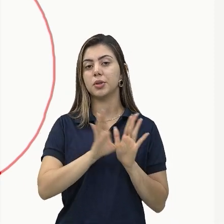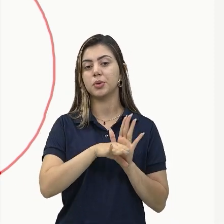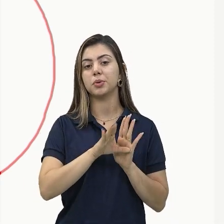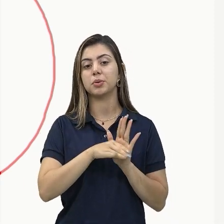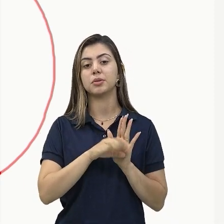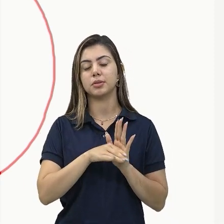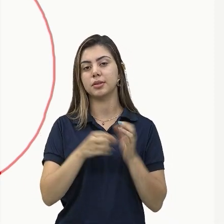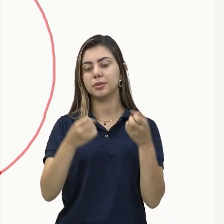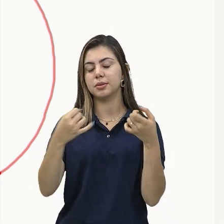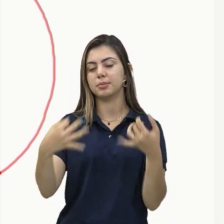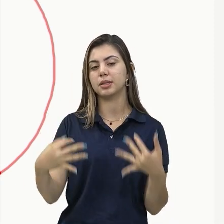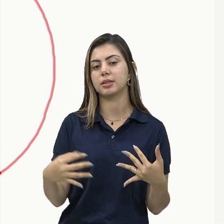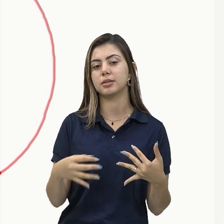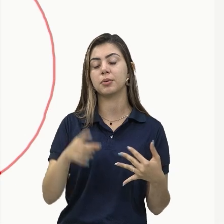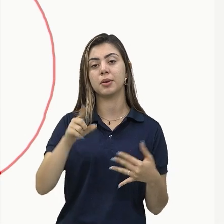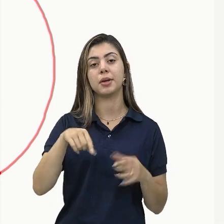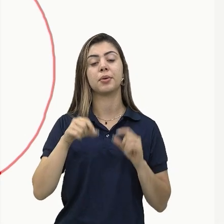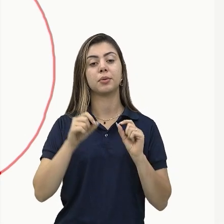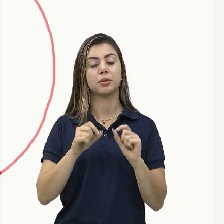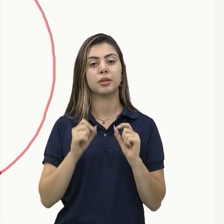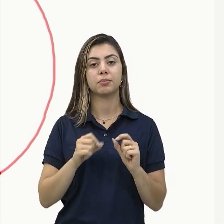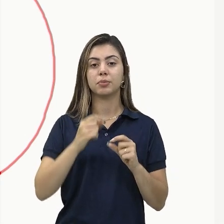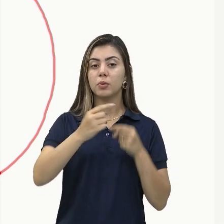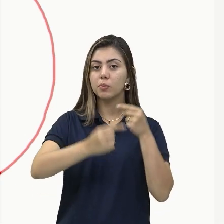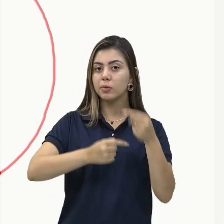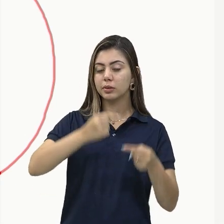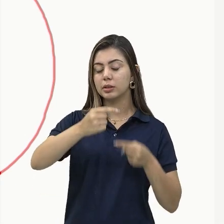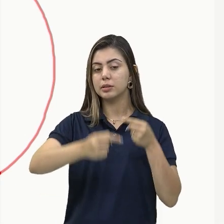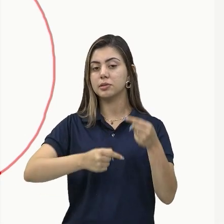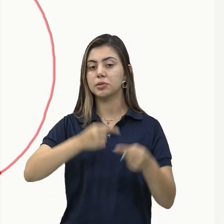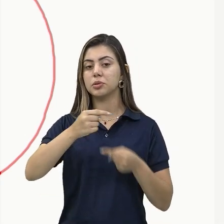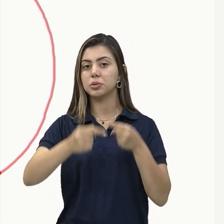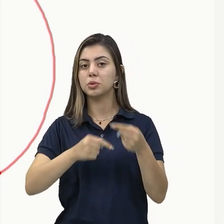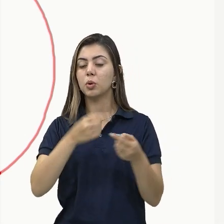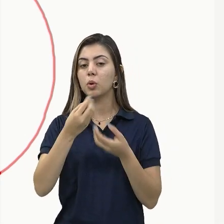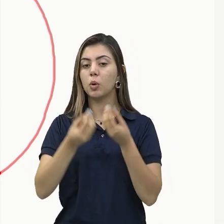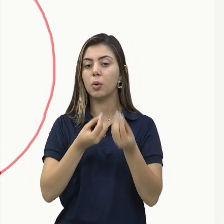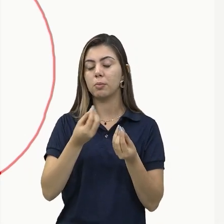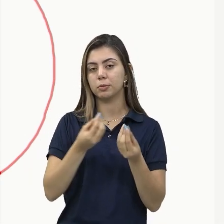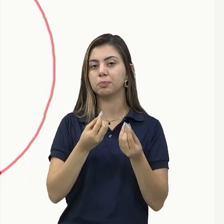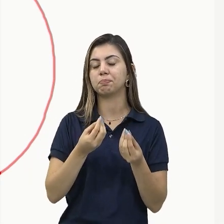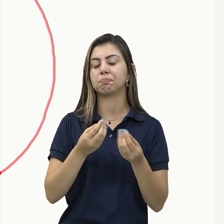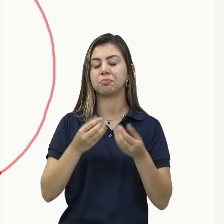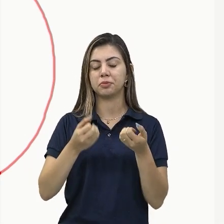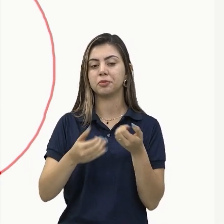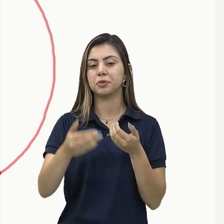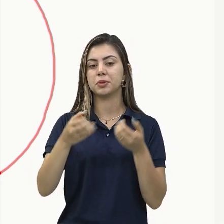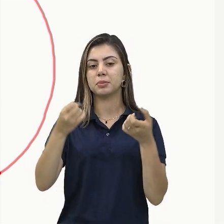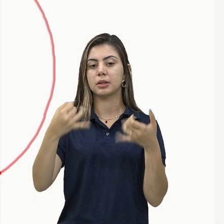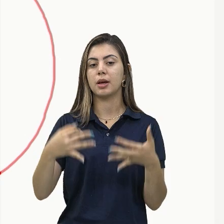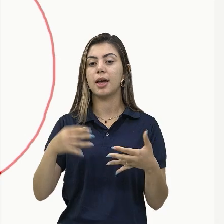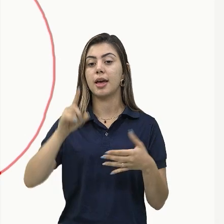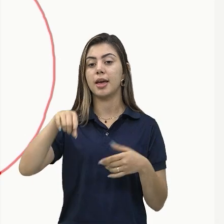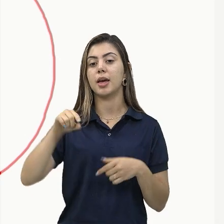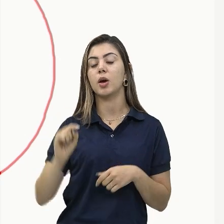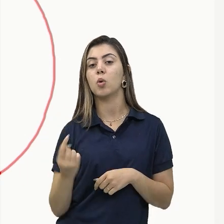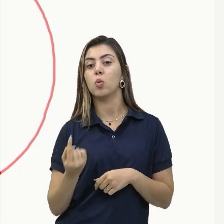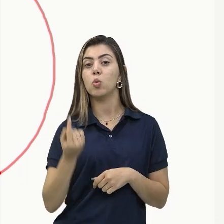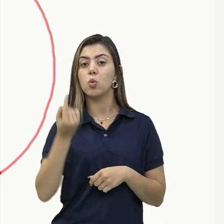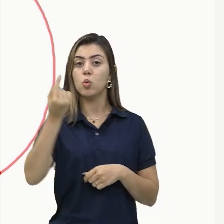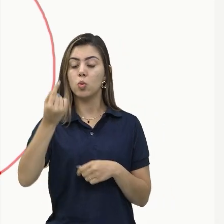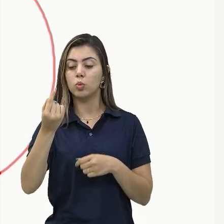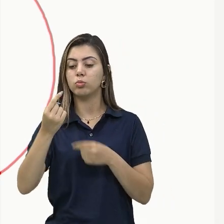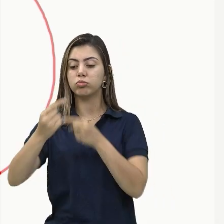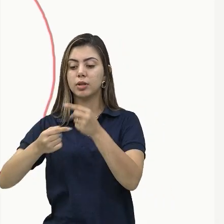resistor equivalente. É um resistor que pode substituir todos os outros resistores